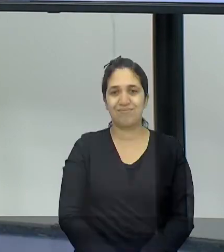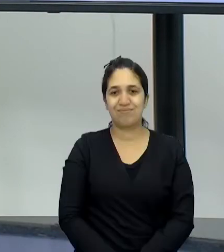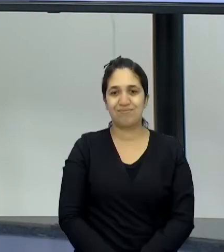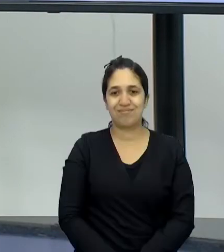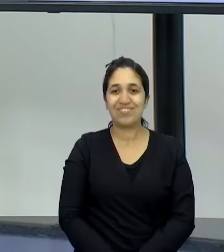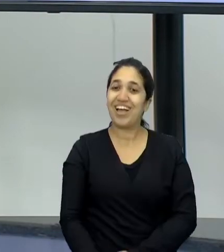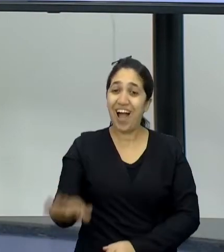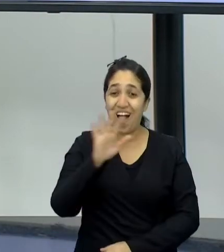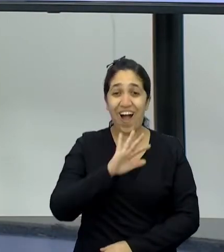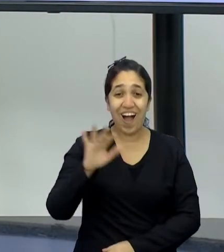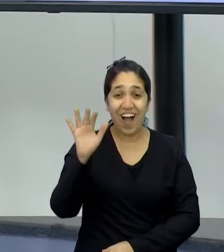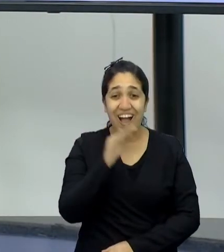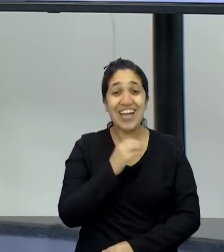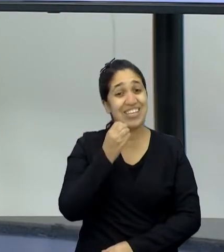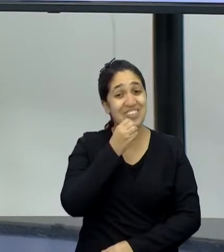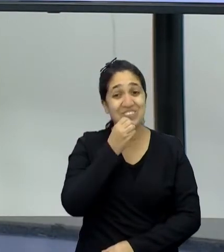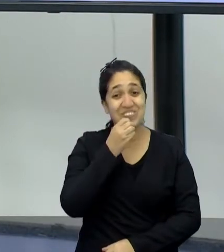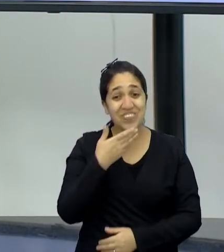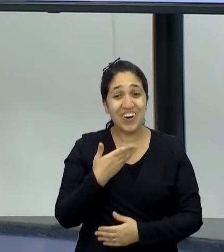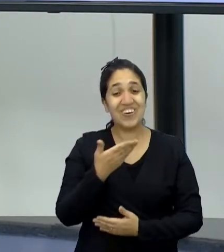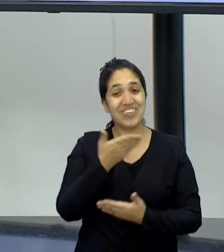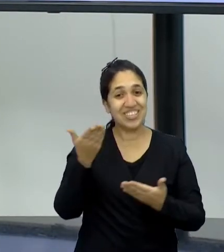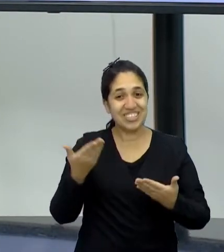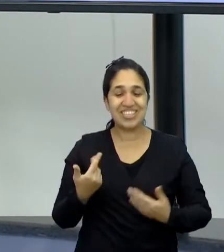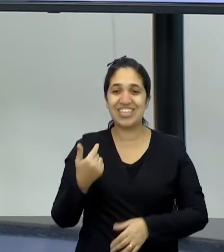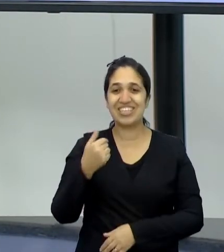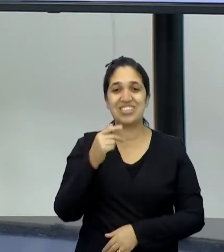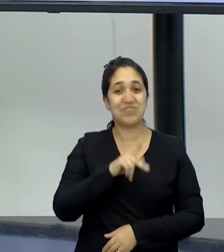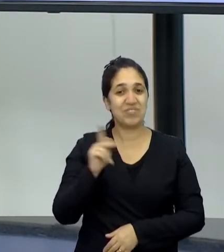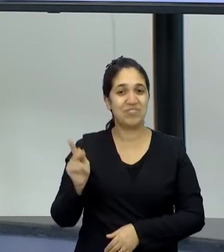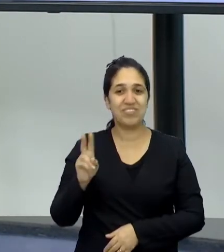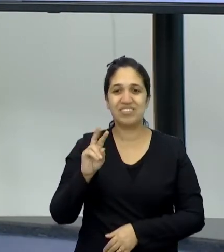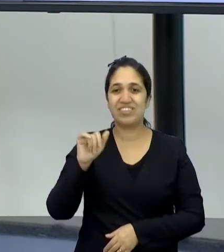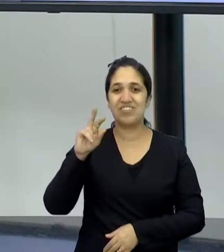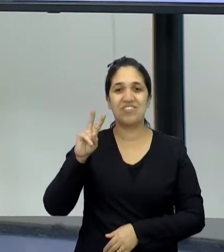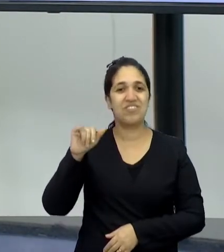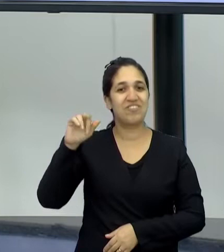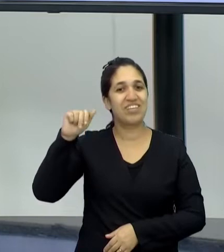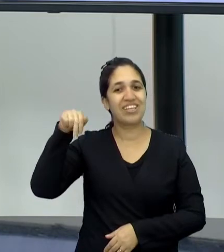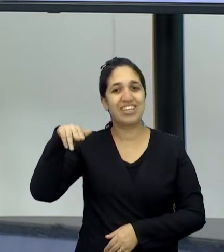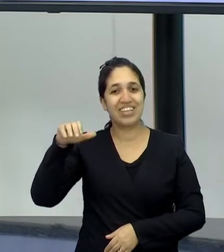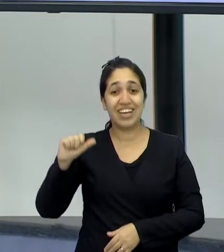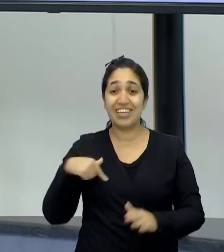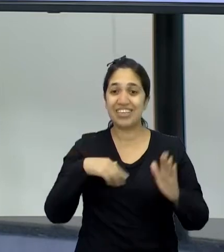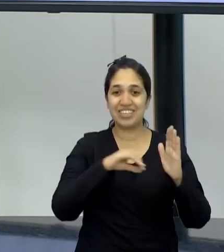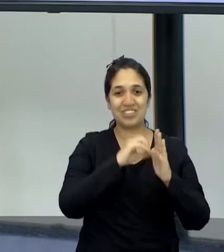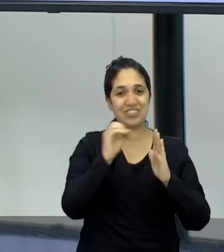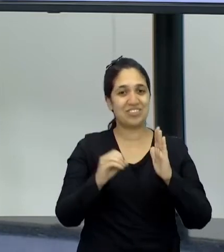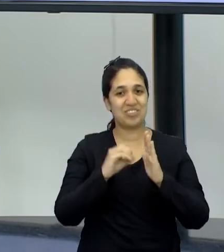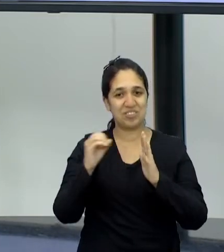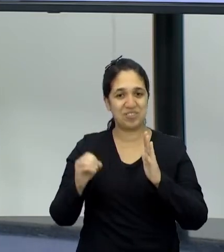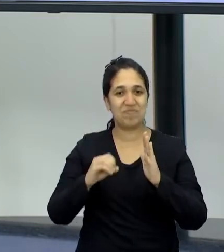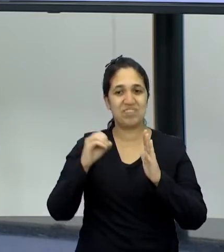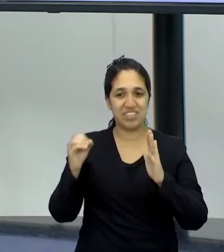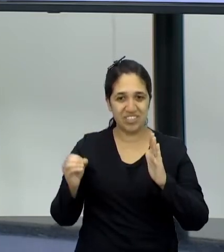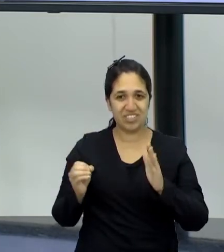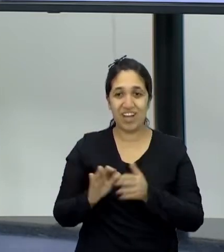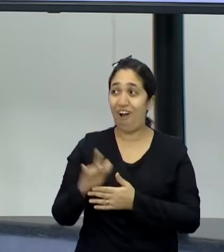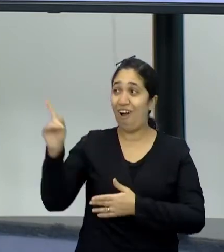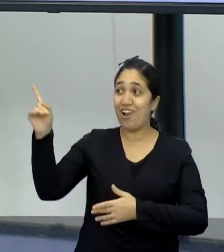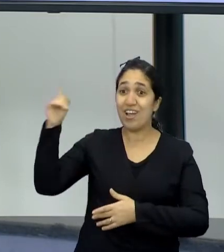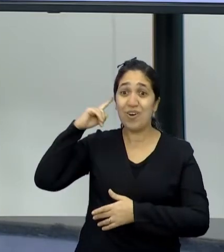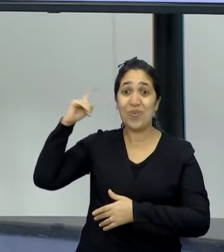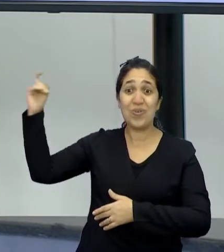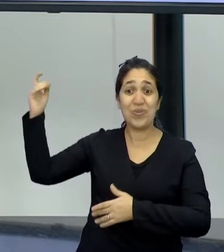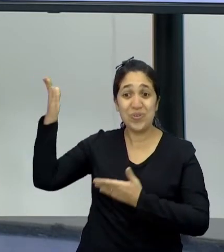Oi, gente, que bom que vocês chegaram aqui para nossa aula. Eu sou a Viviane, professora de vocês, aqui pelo Centro de Mídias. Ouça o sinal da nossa